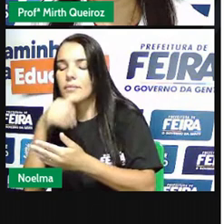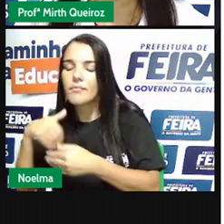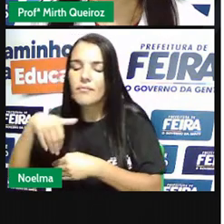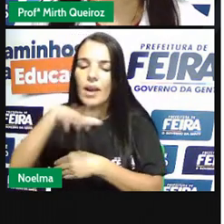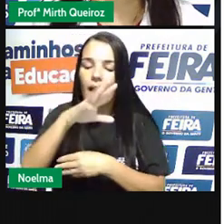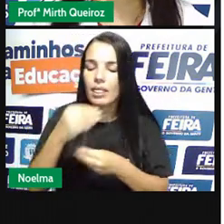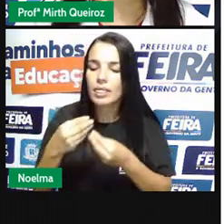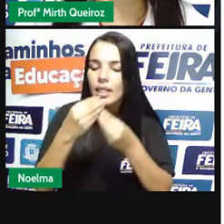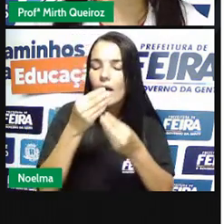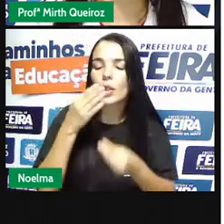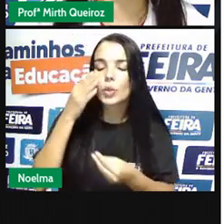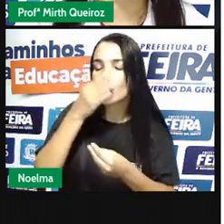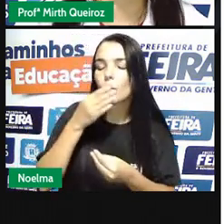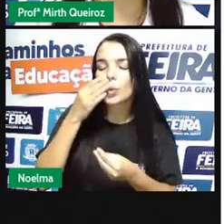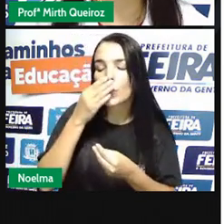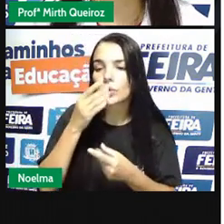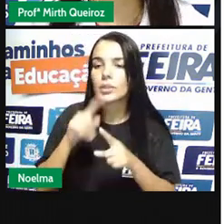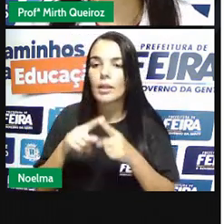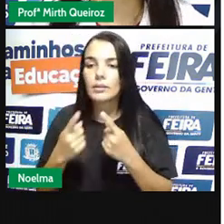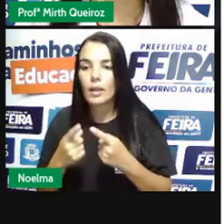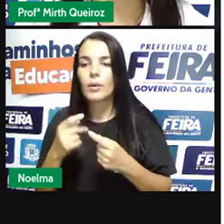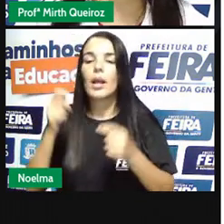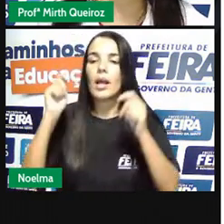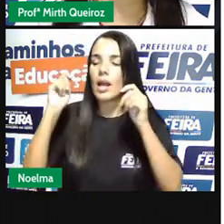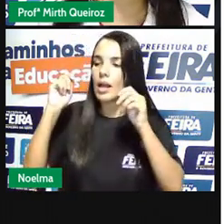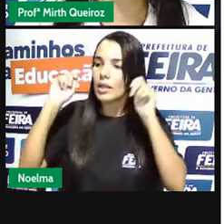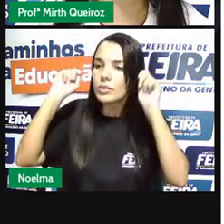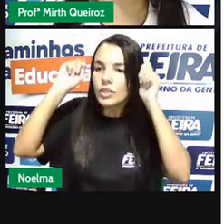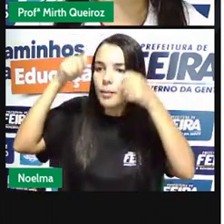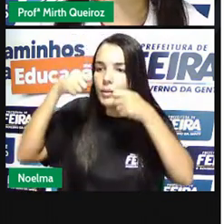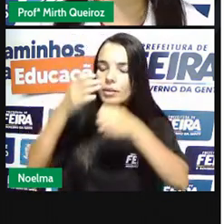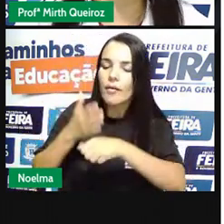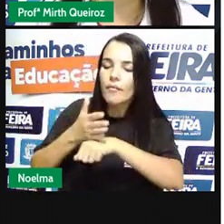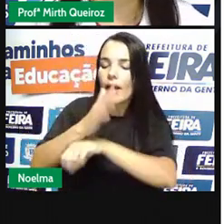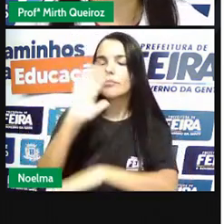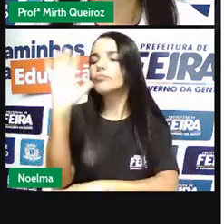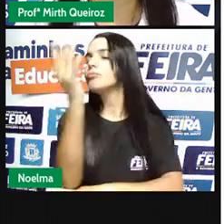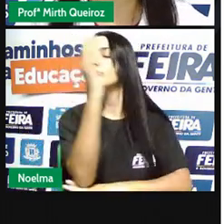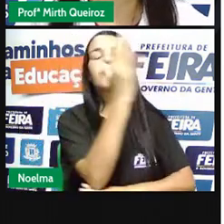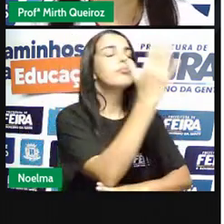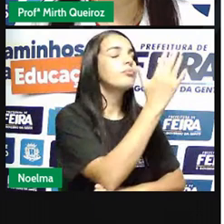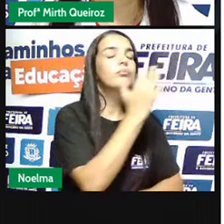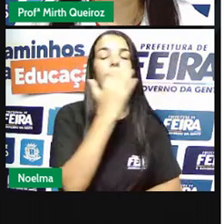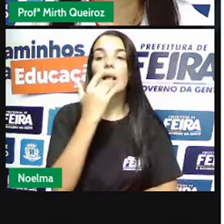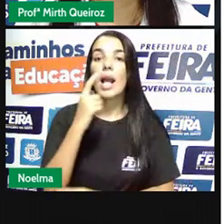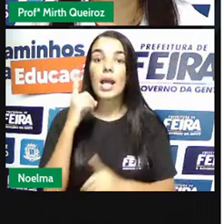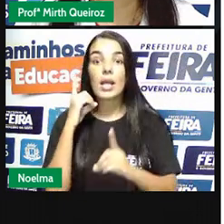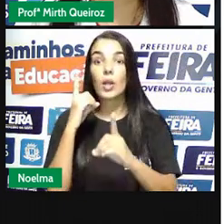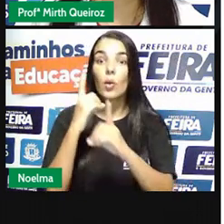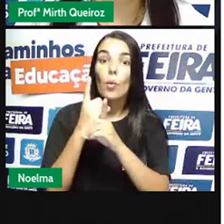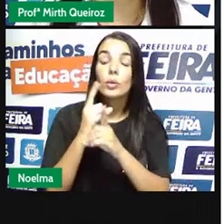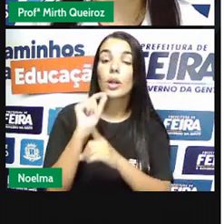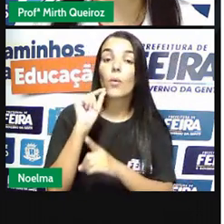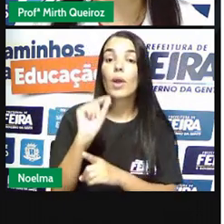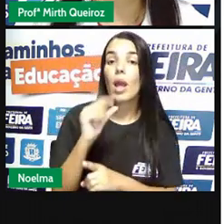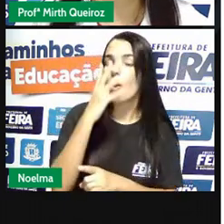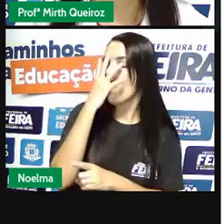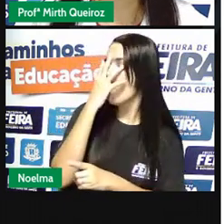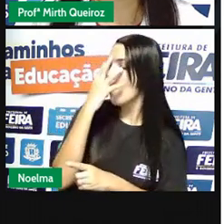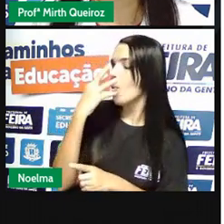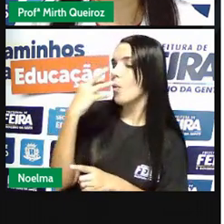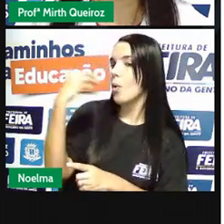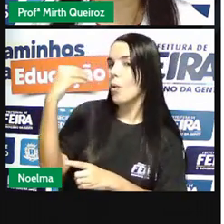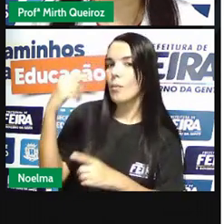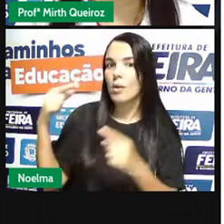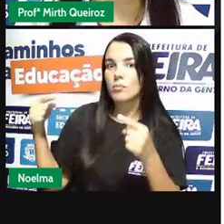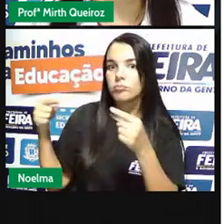vovó né desenvolvimento Chapeuzinho Vermelho atravessa a floresta e aí ocorre uma publicação ou seja